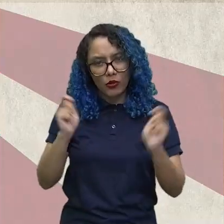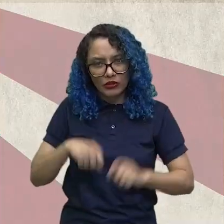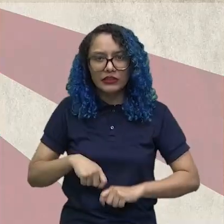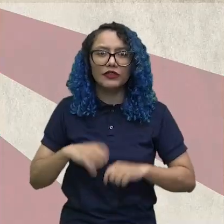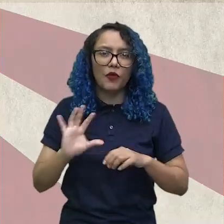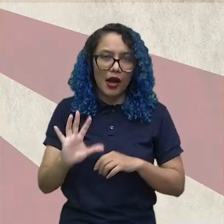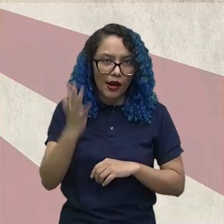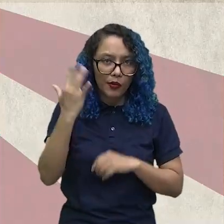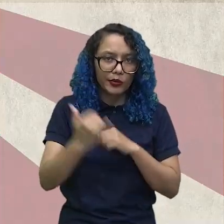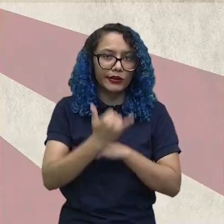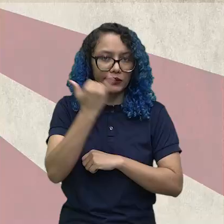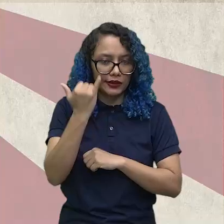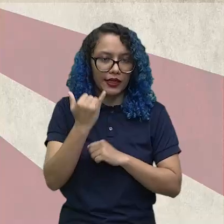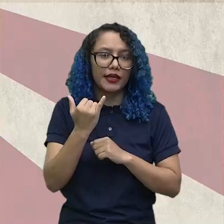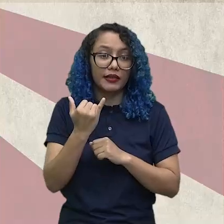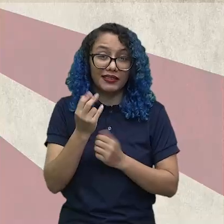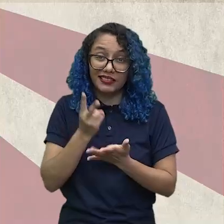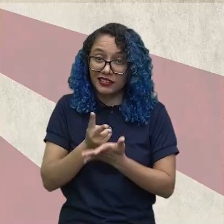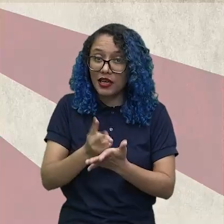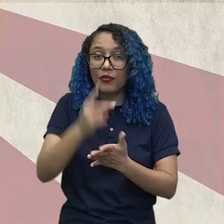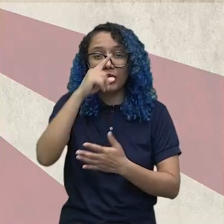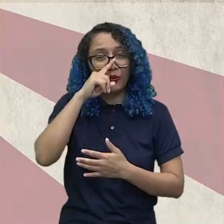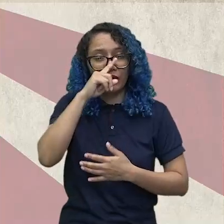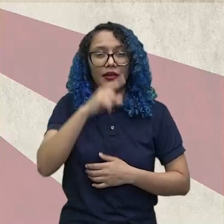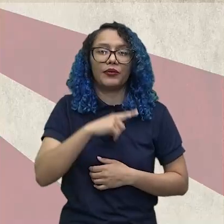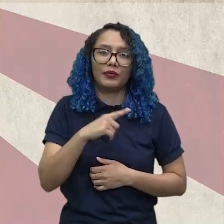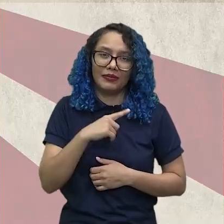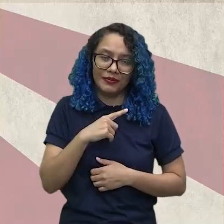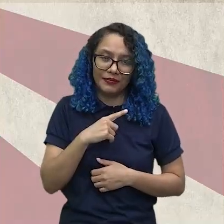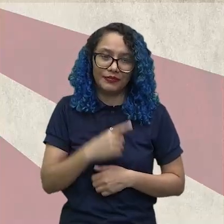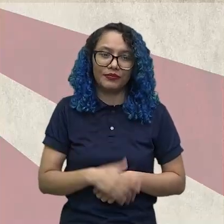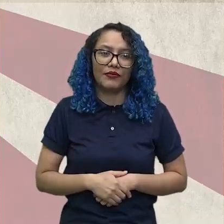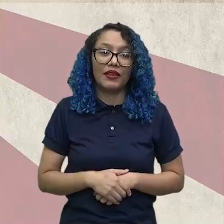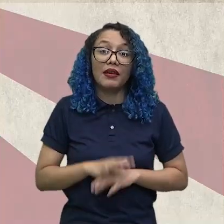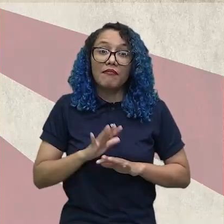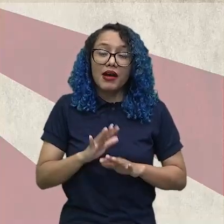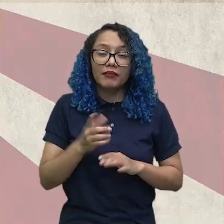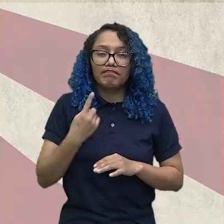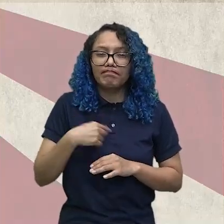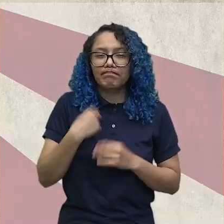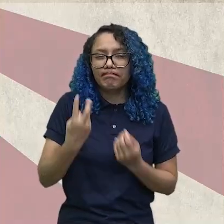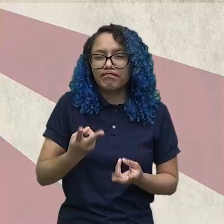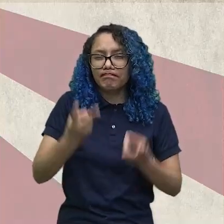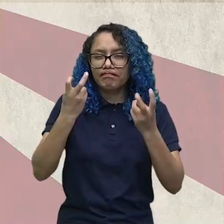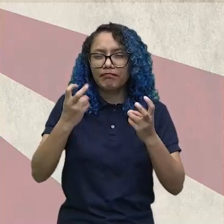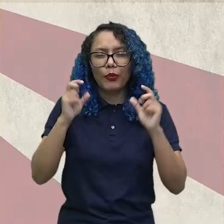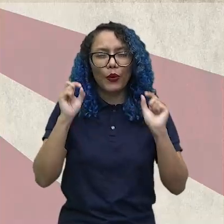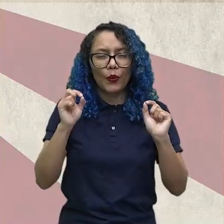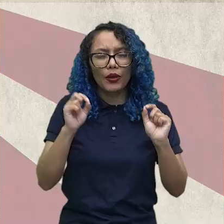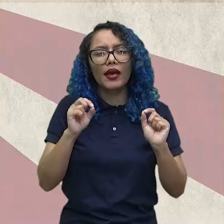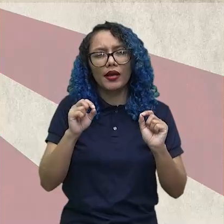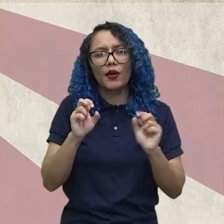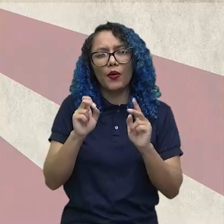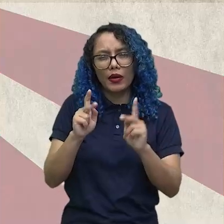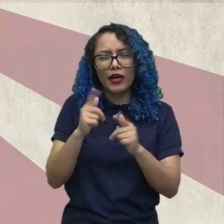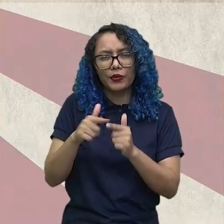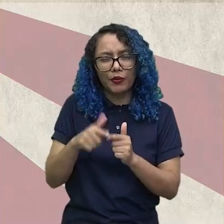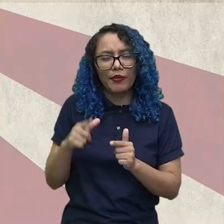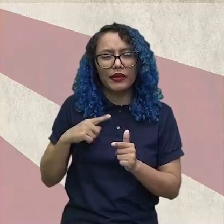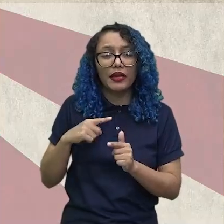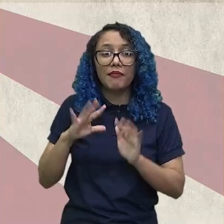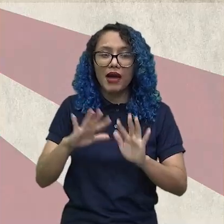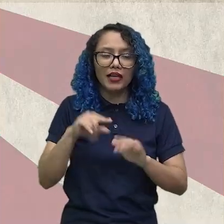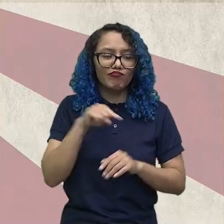todo momento está trabalhando com risco. Mas a gente consegue enxergar que, apesar disso, nós